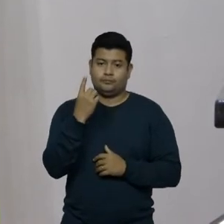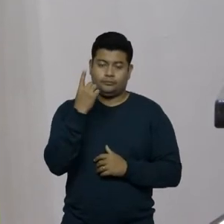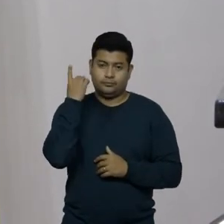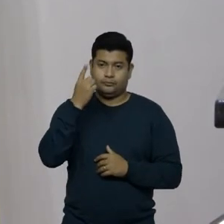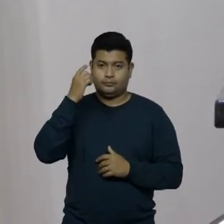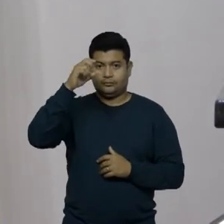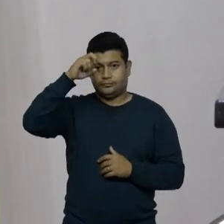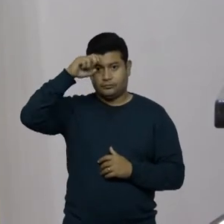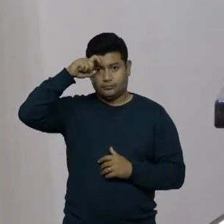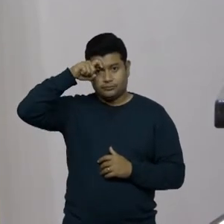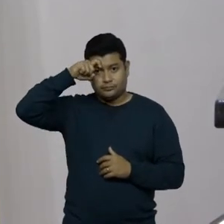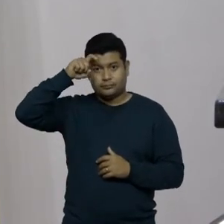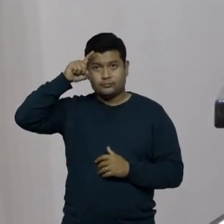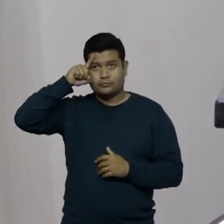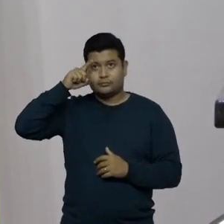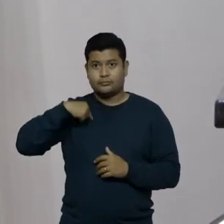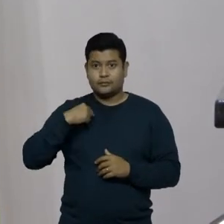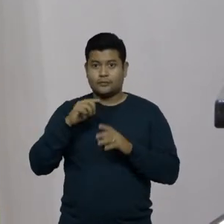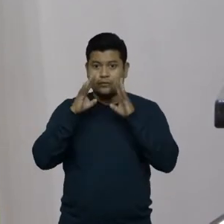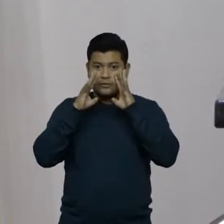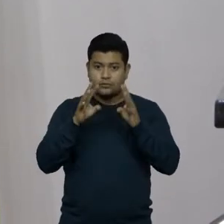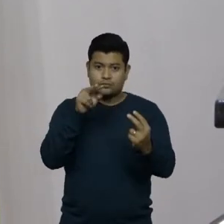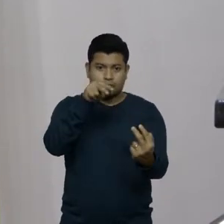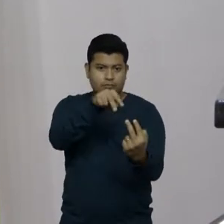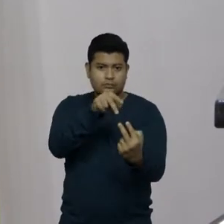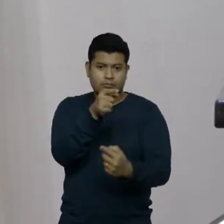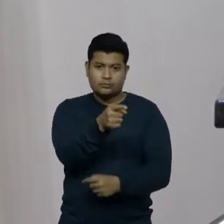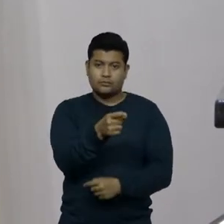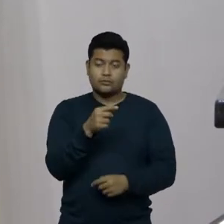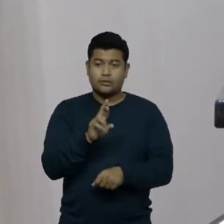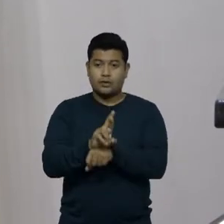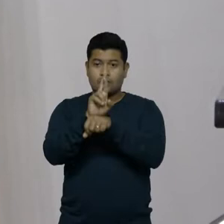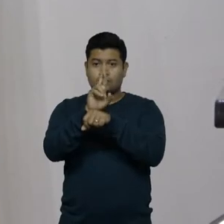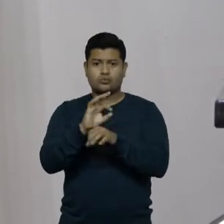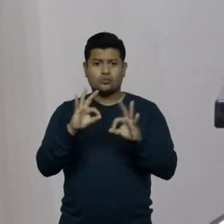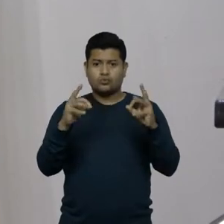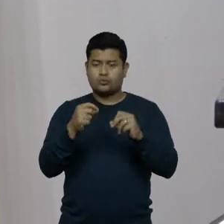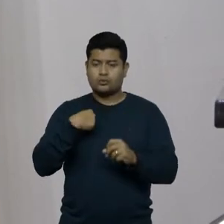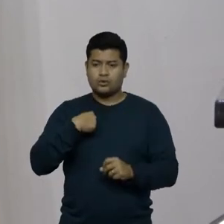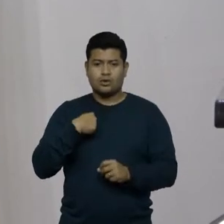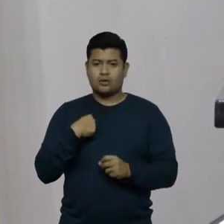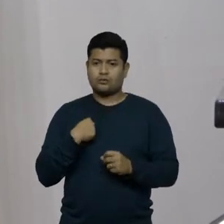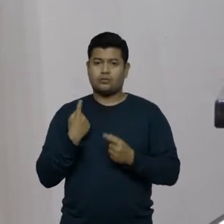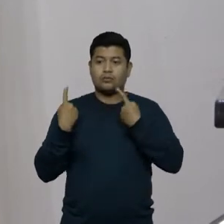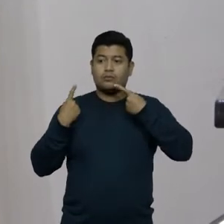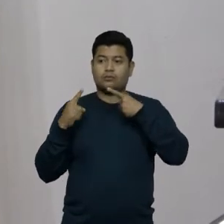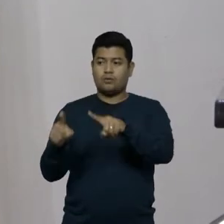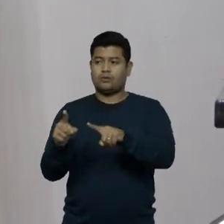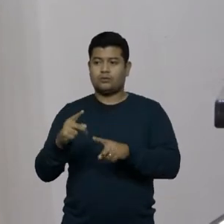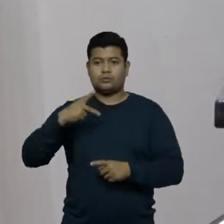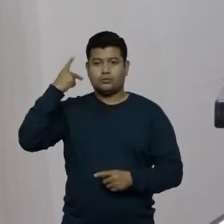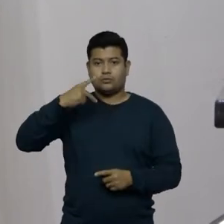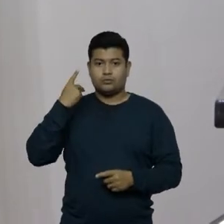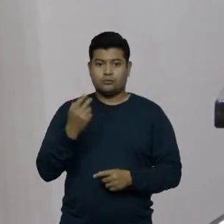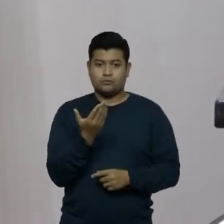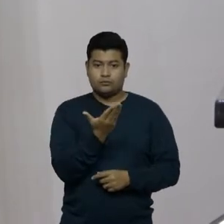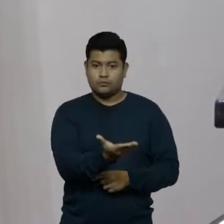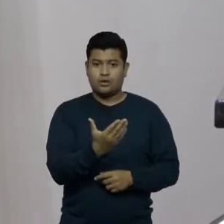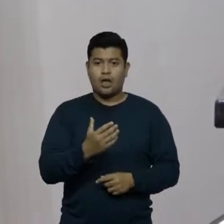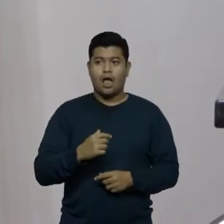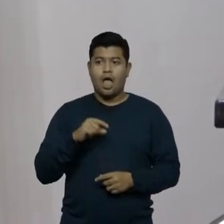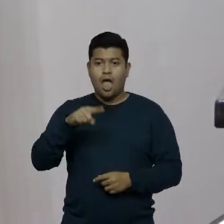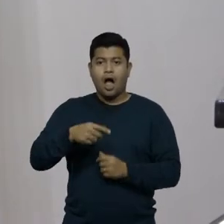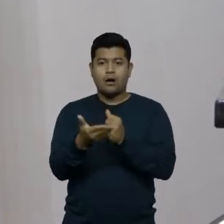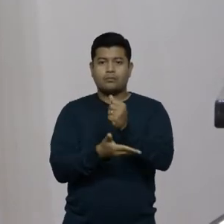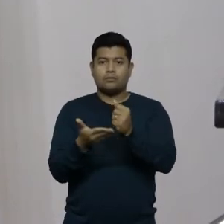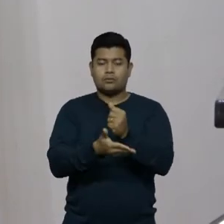que eu falo olhando o seu olho senhor representa tudo aquilo que eu abomino na política senhor é a essência do que eu